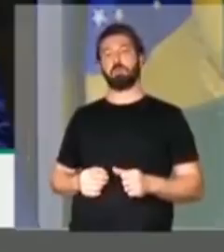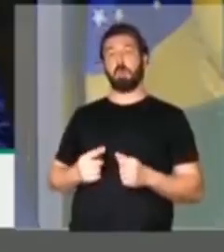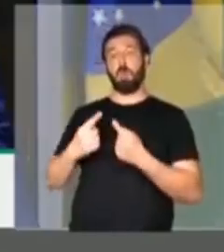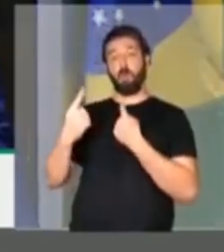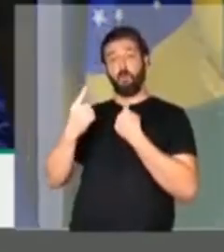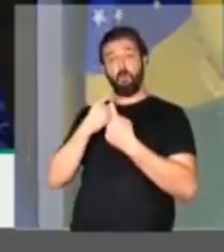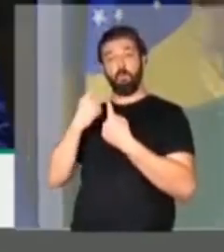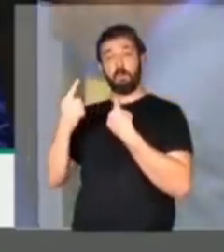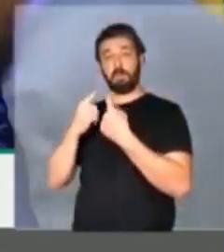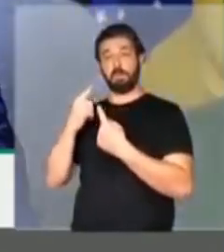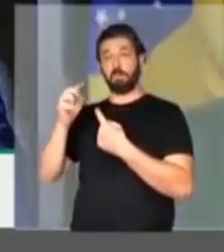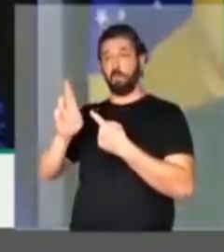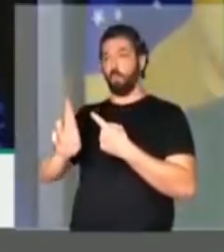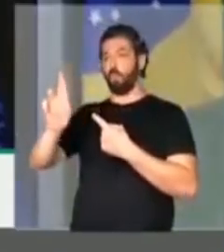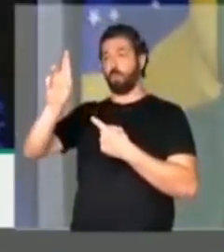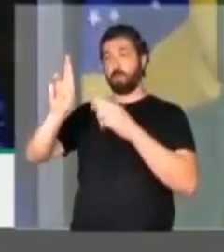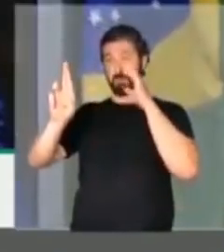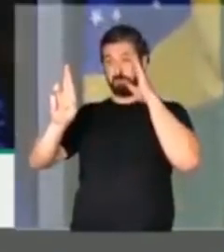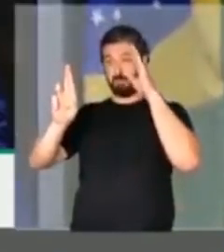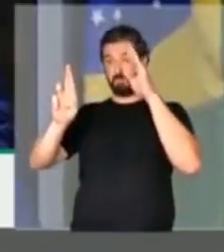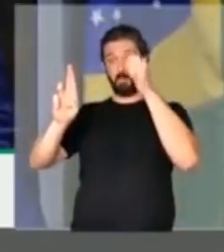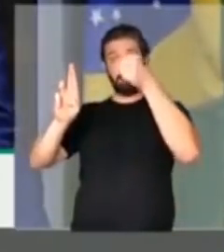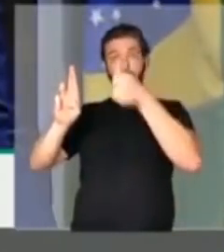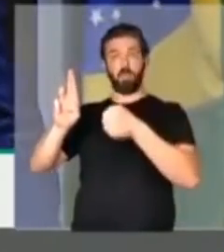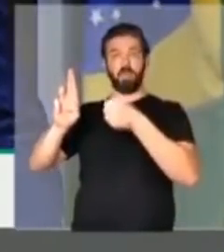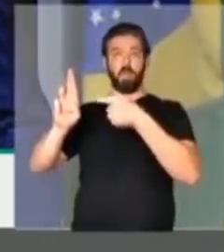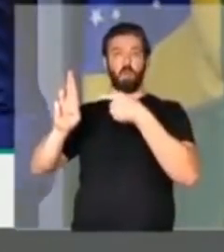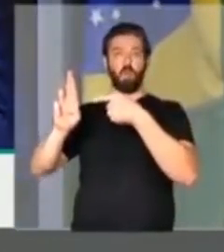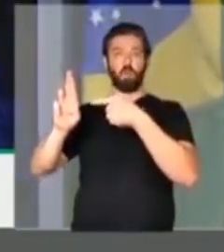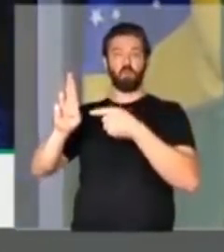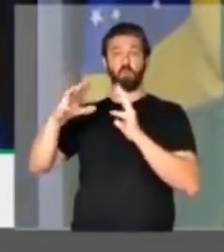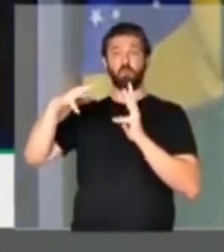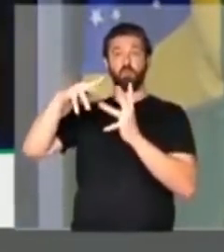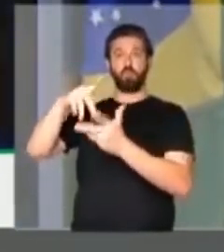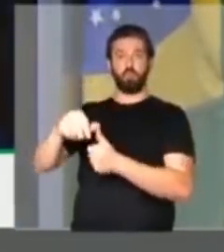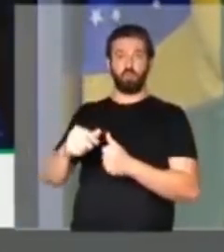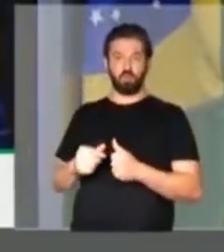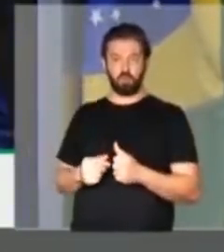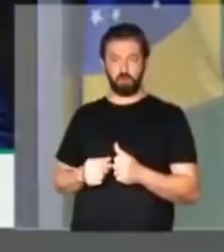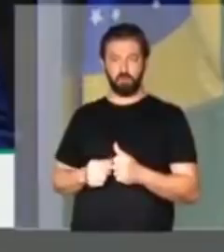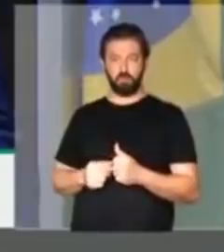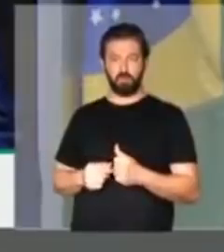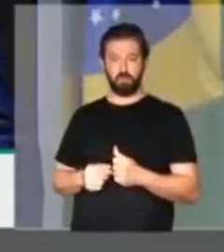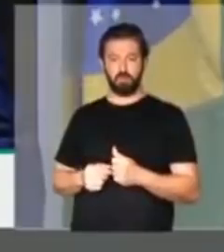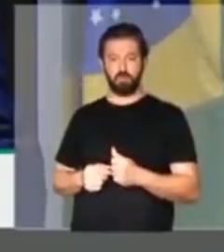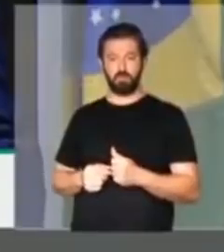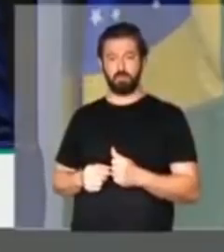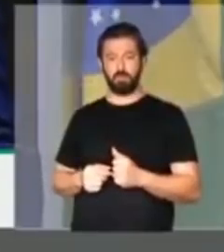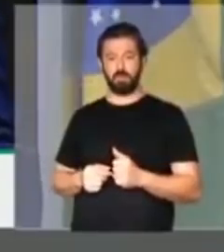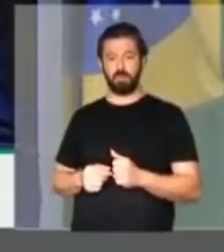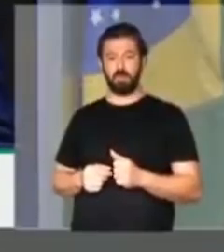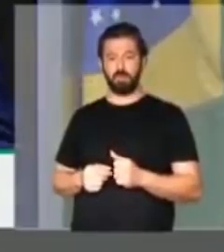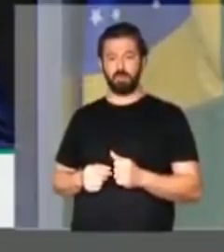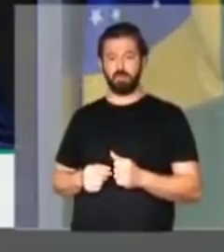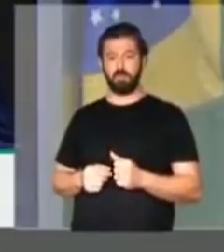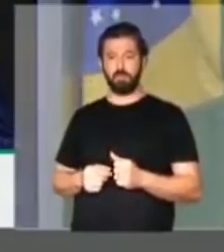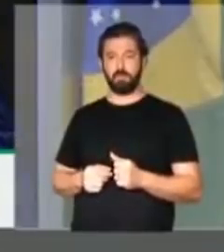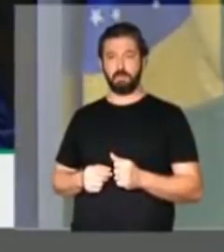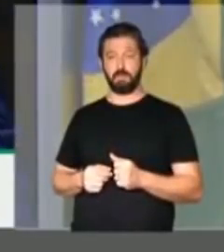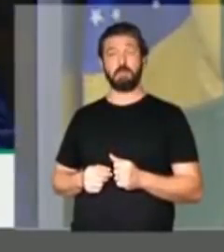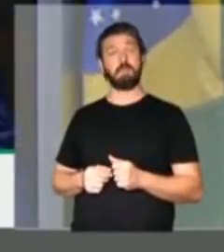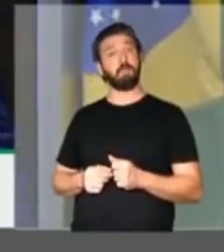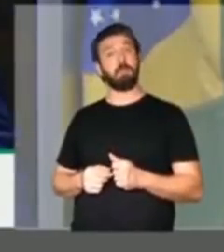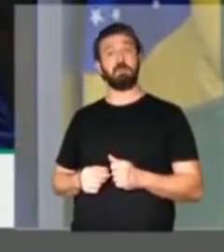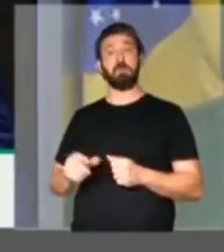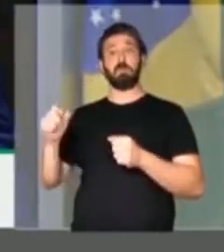com a maior autoridade, a mais poderosa do mundo. E está fazendo